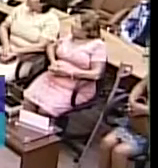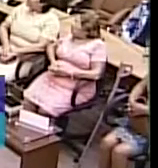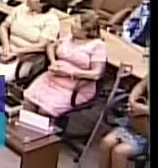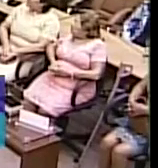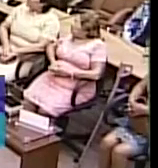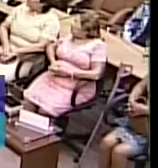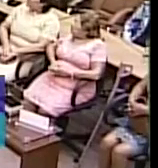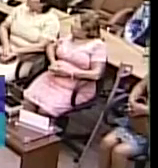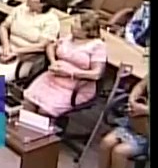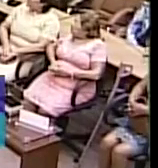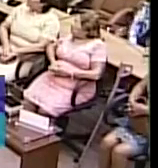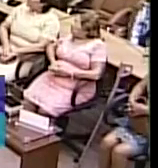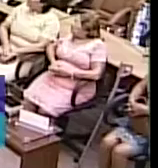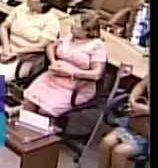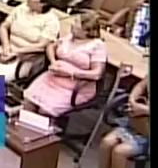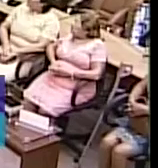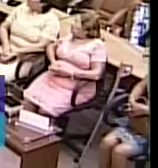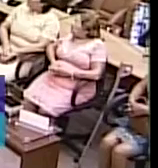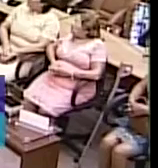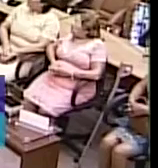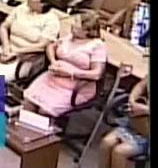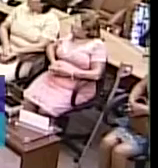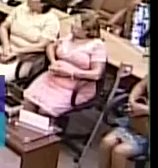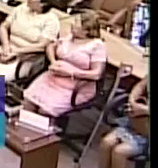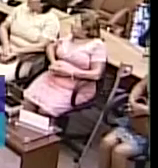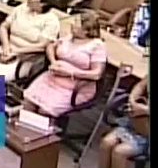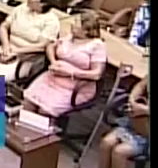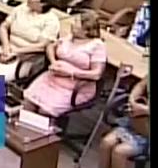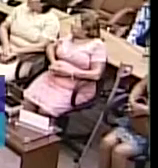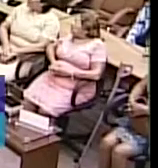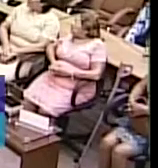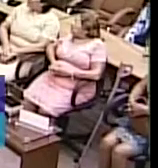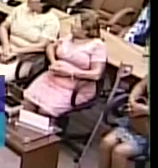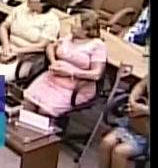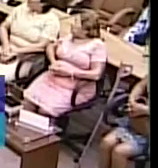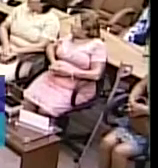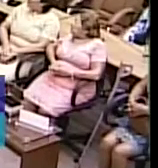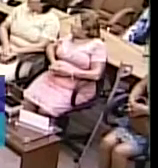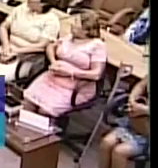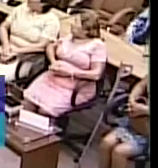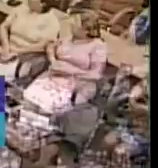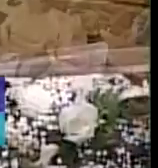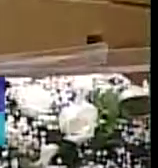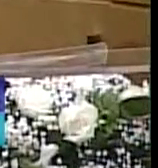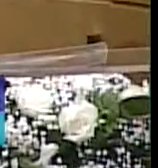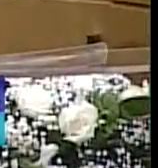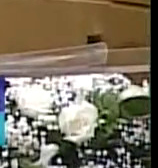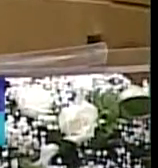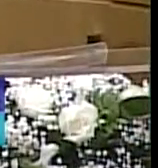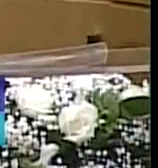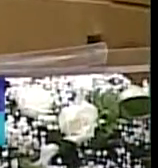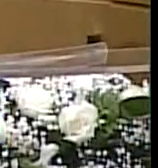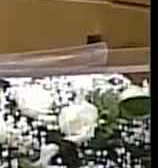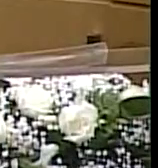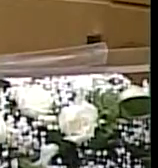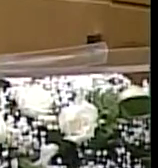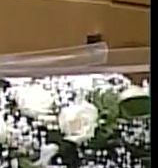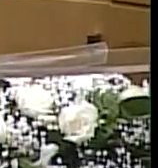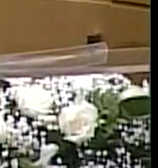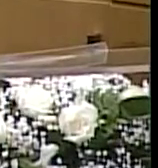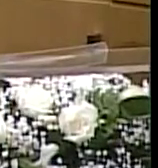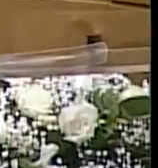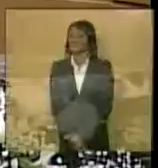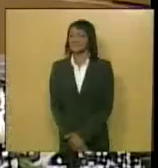presidente do Poder Legislativo, excelentíssimo senhor desembargador, doutor Luiz Mendonça, presidente